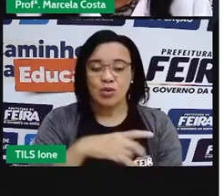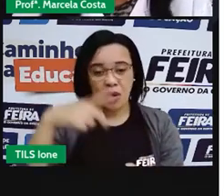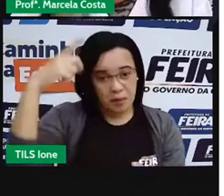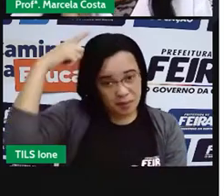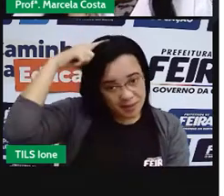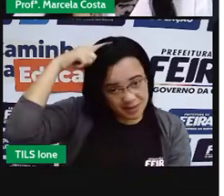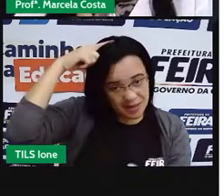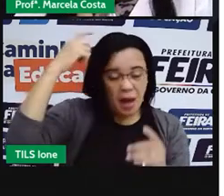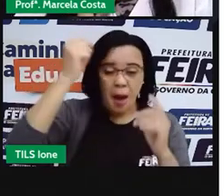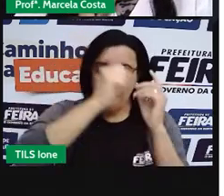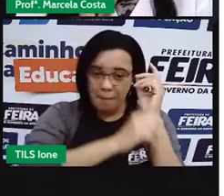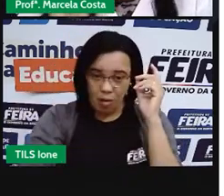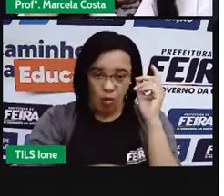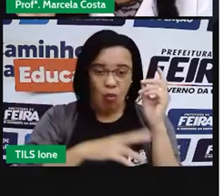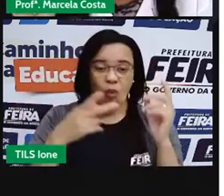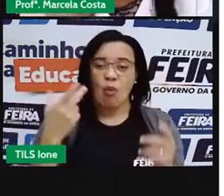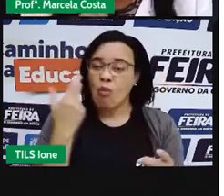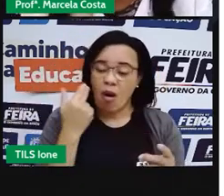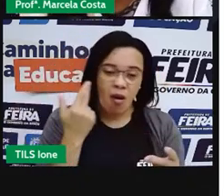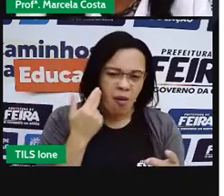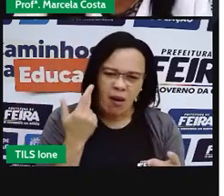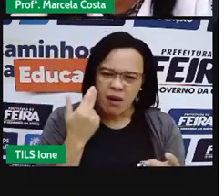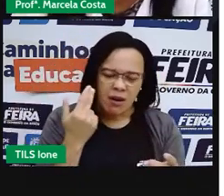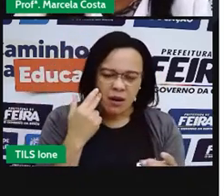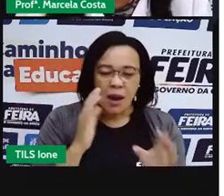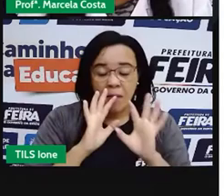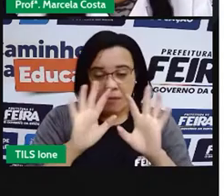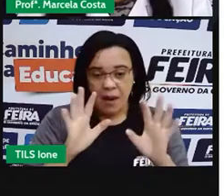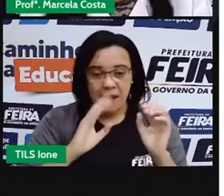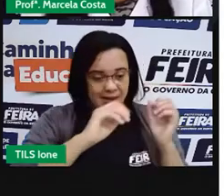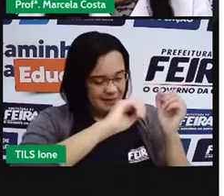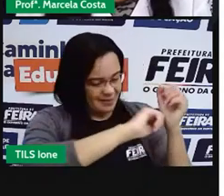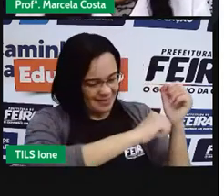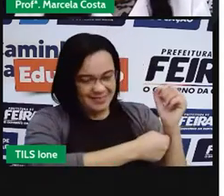tudo, só que era segredo, não podia espalhar por aí.